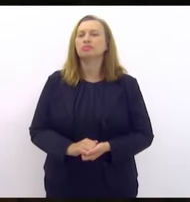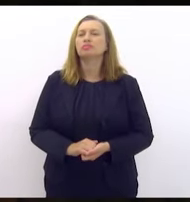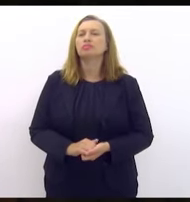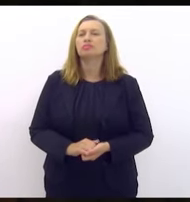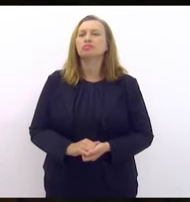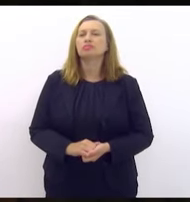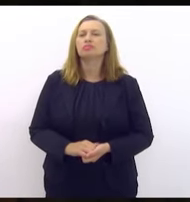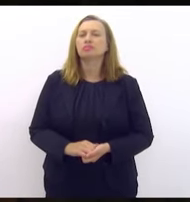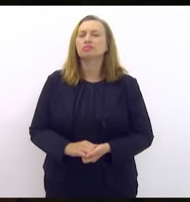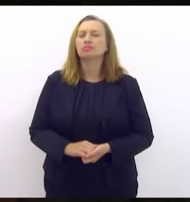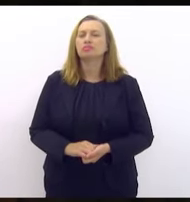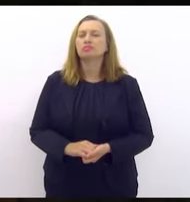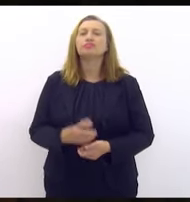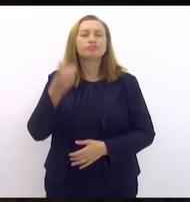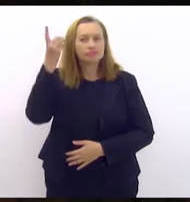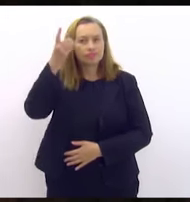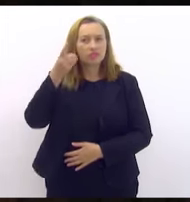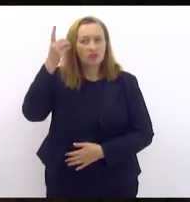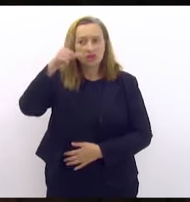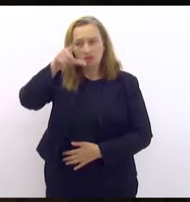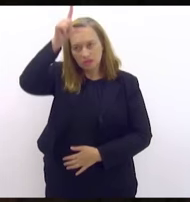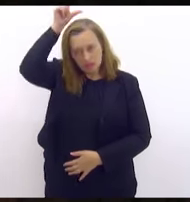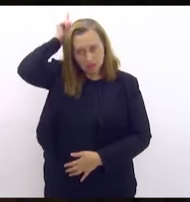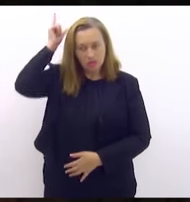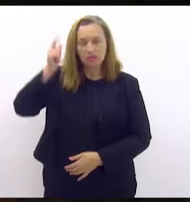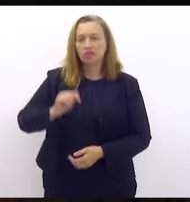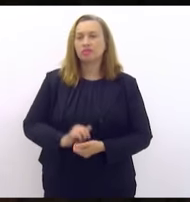Fiscalização Financeira e Controle, deputado Luiz Paulo.